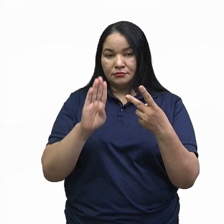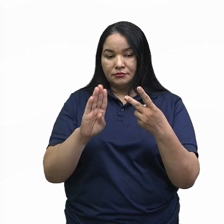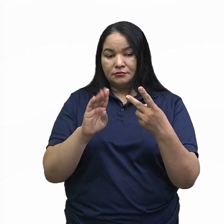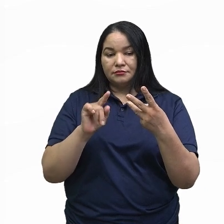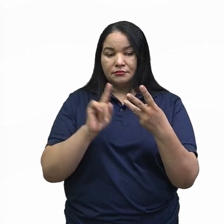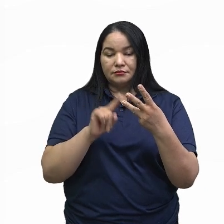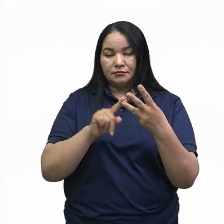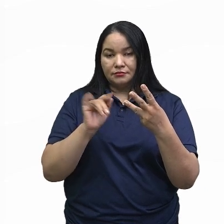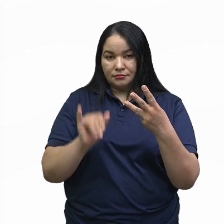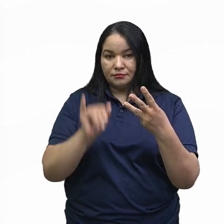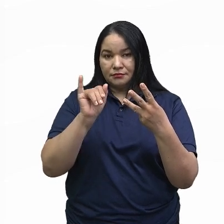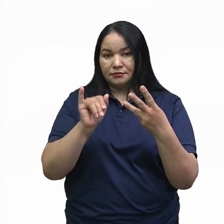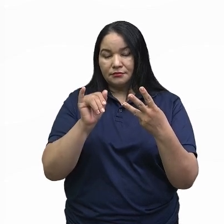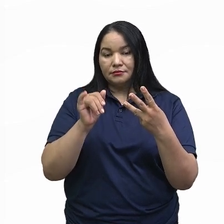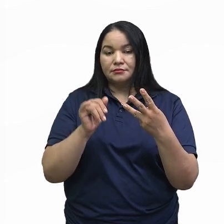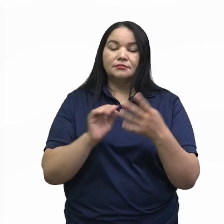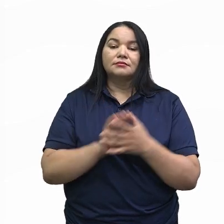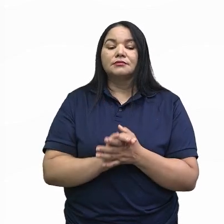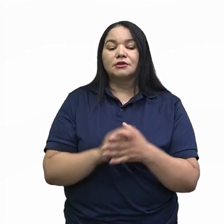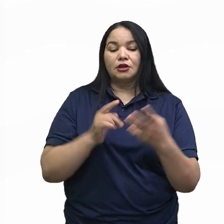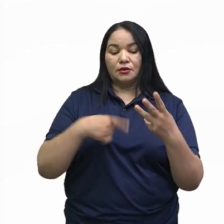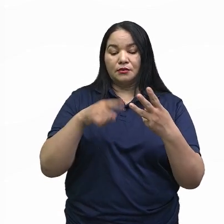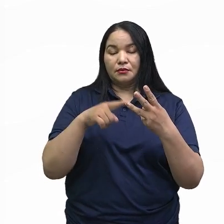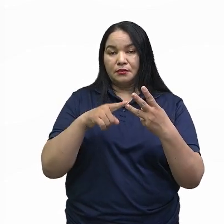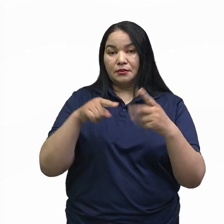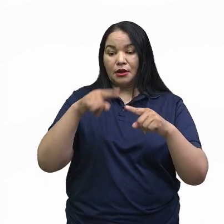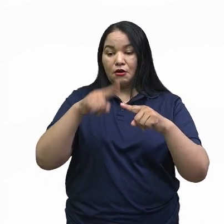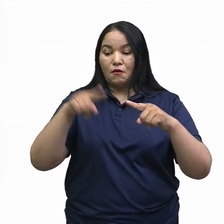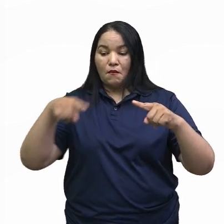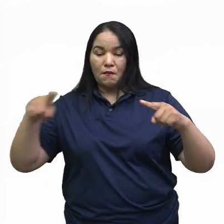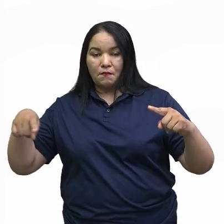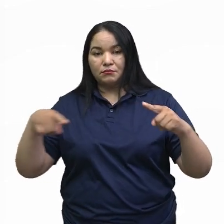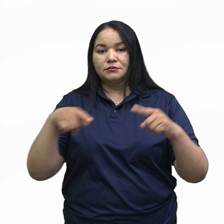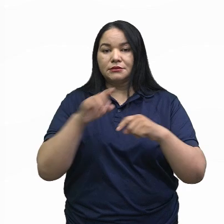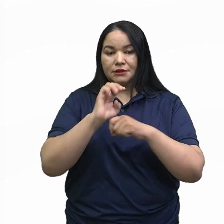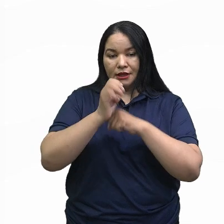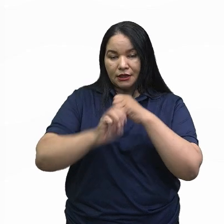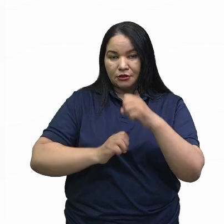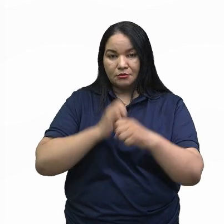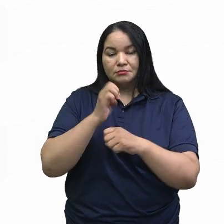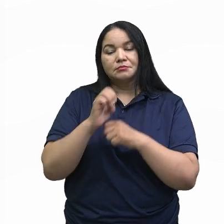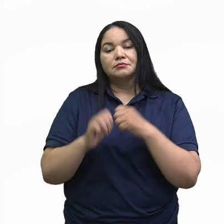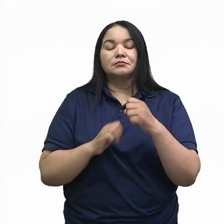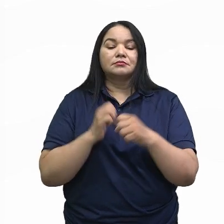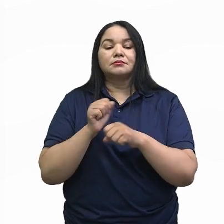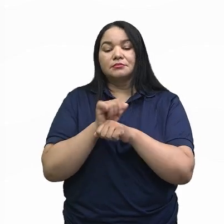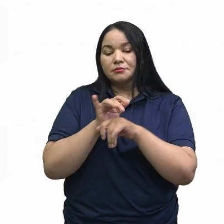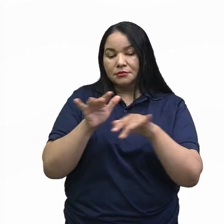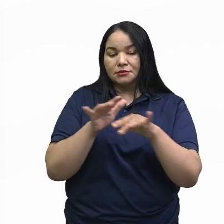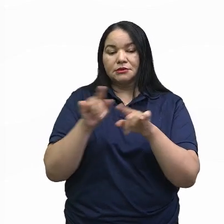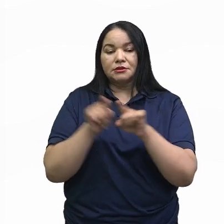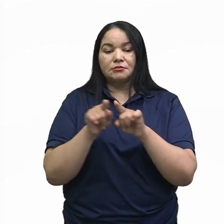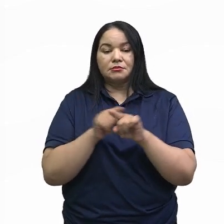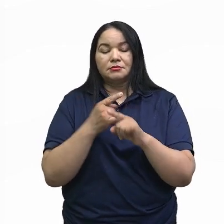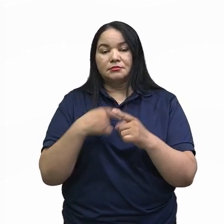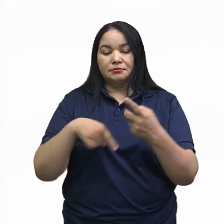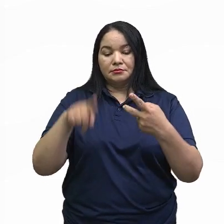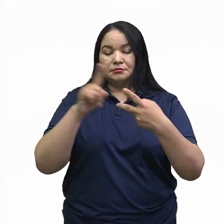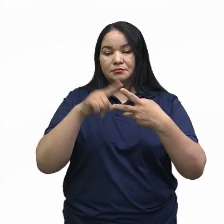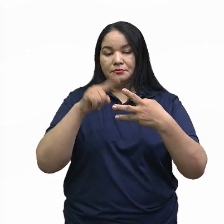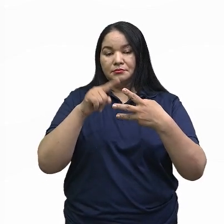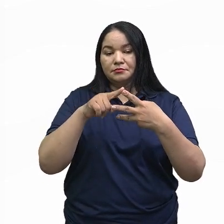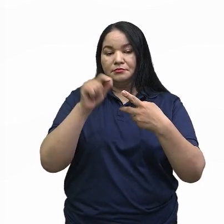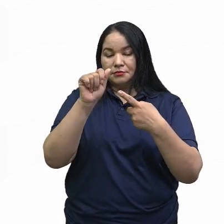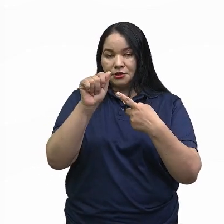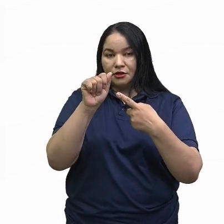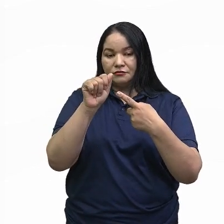a gama, né, a onda eletromagnética que a gente chama de gama, né? Então, no caso do alfa, dessa partícula alfa, a